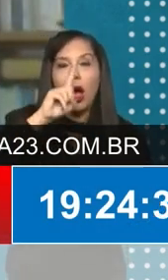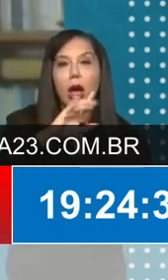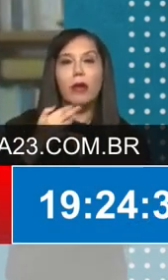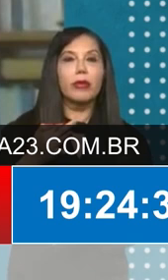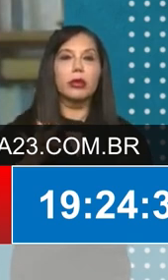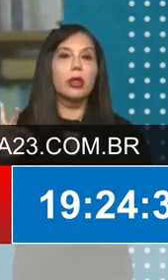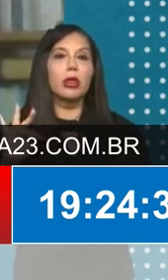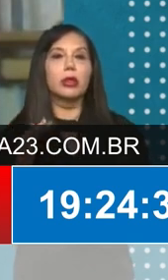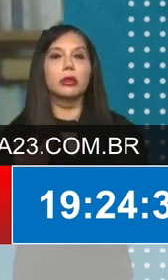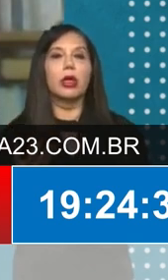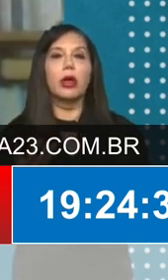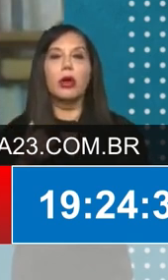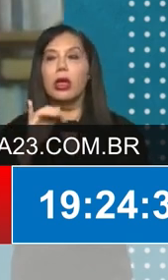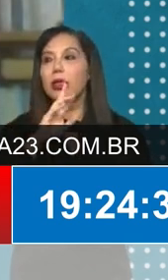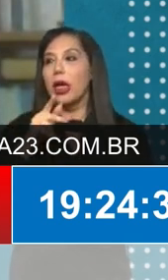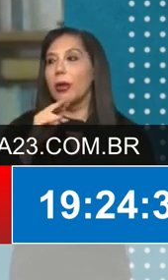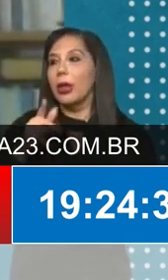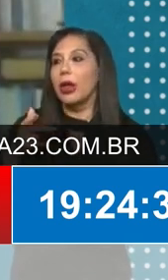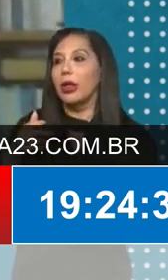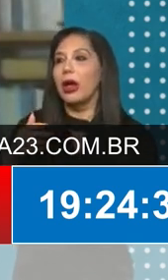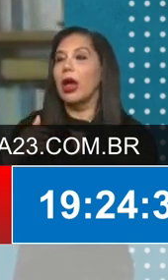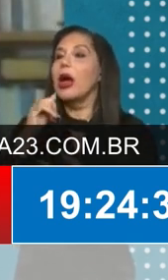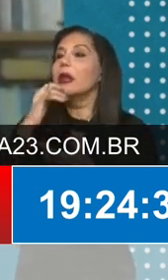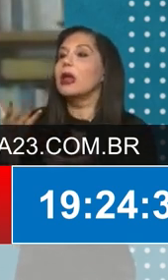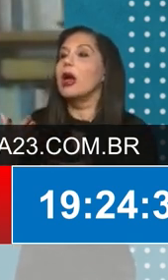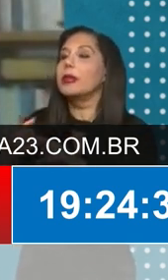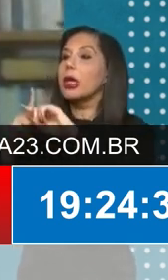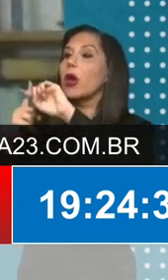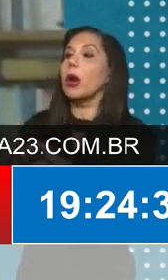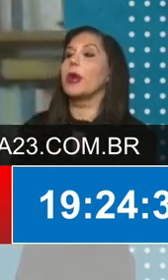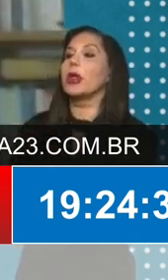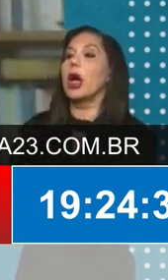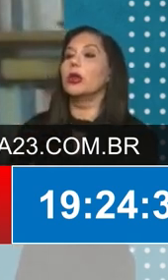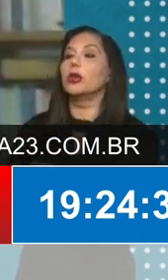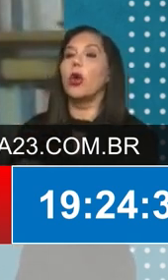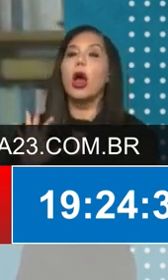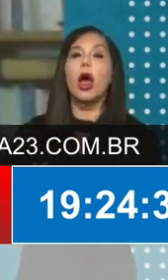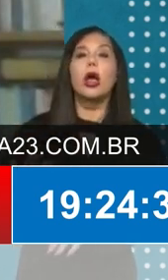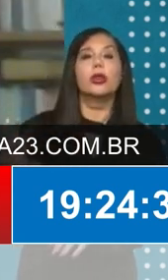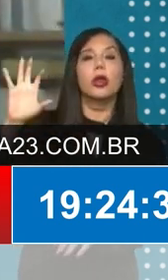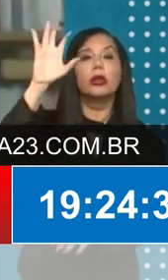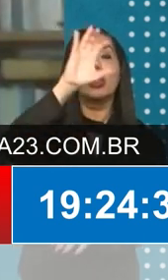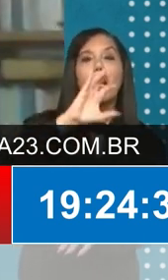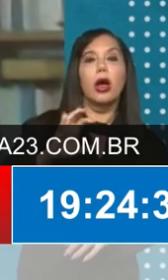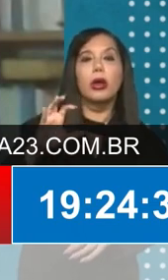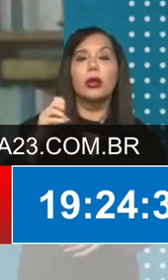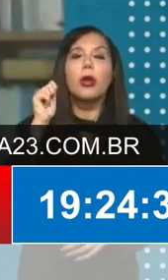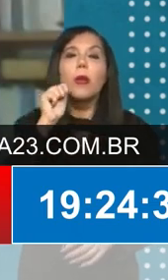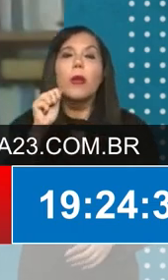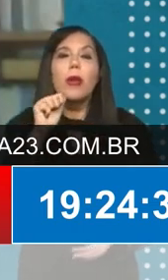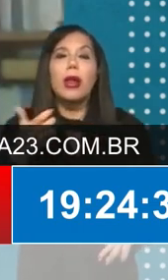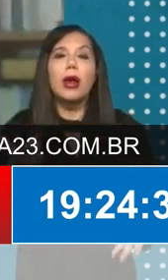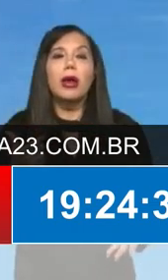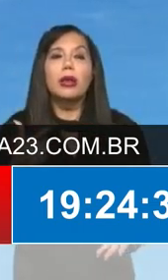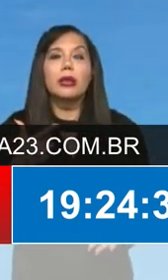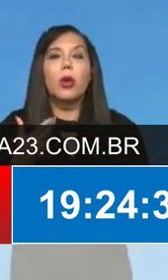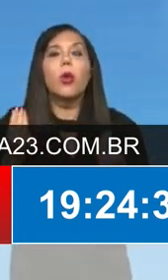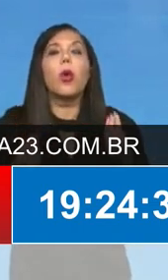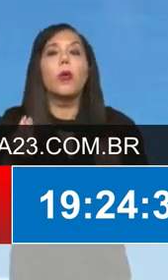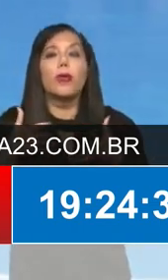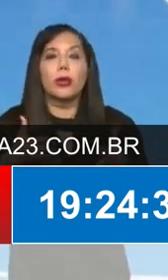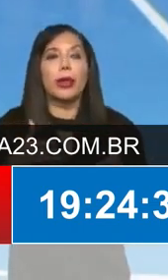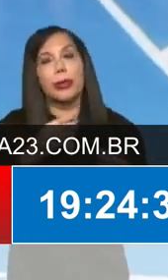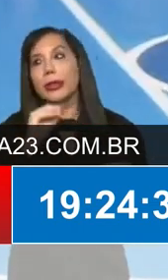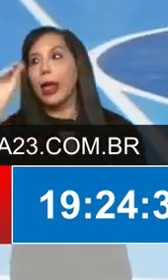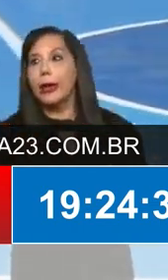são corresponsabilizadas a fomentar os campeonatos regionais, portanto as meninas não têm, as mulheres elas não têm onde jogar.